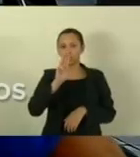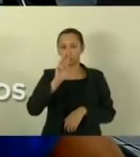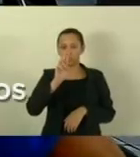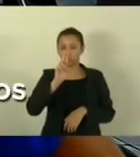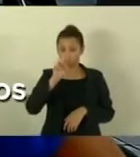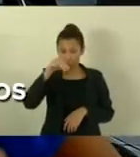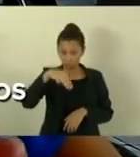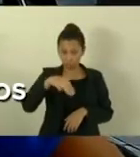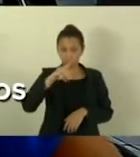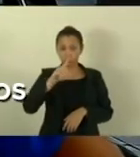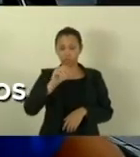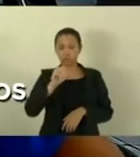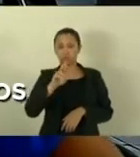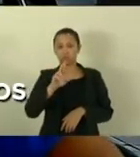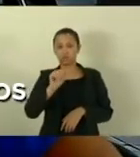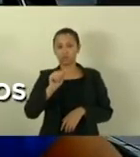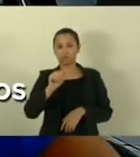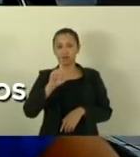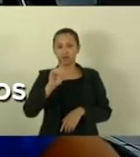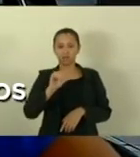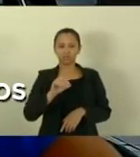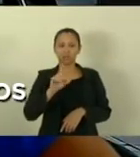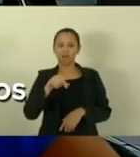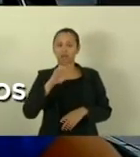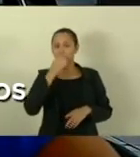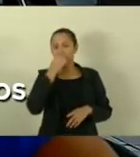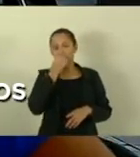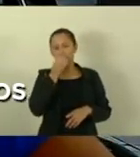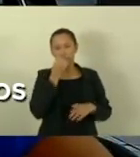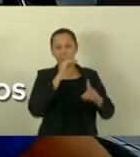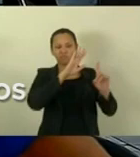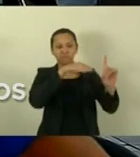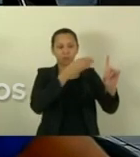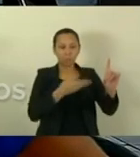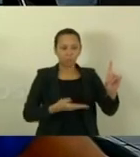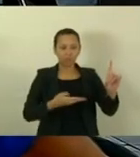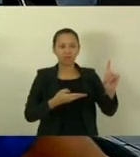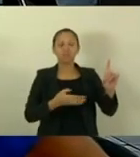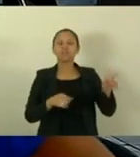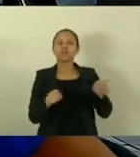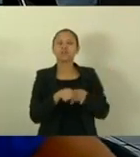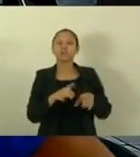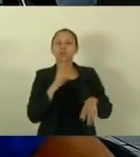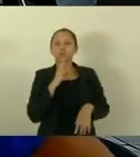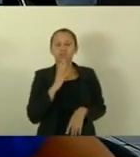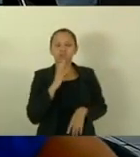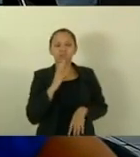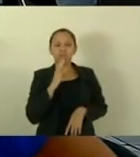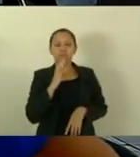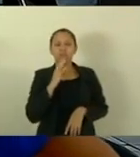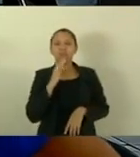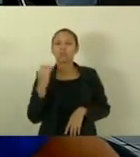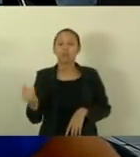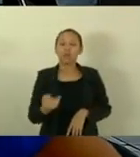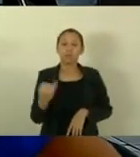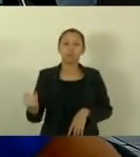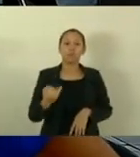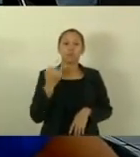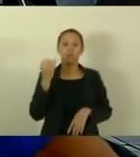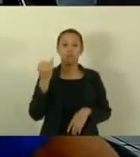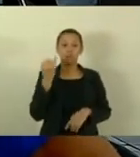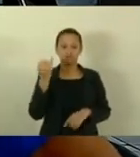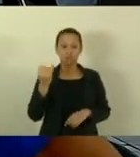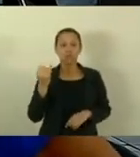é apenas uma homenagem, mas um reconhecimento justo à relevância que tem